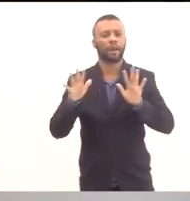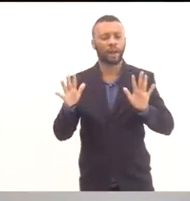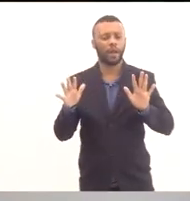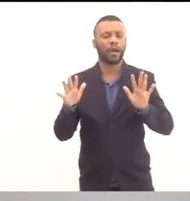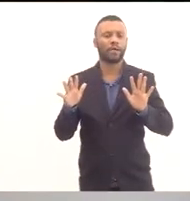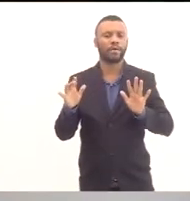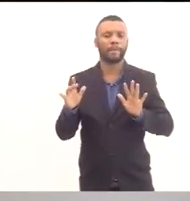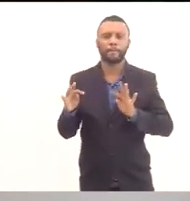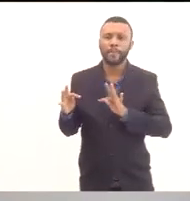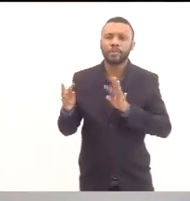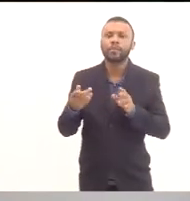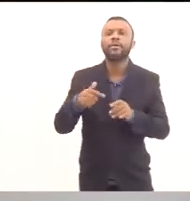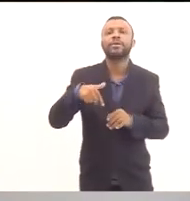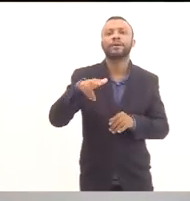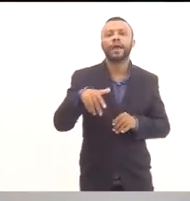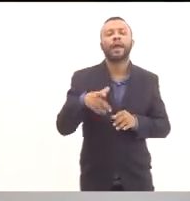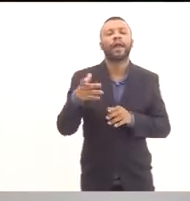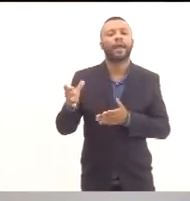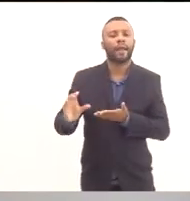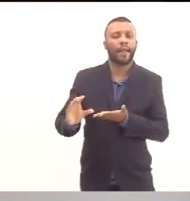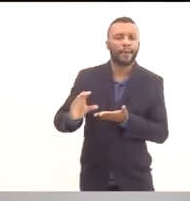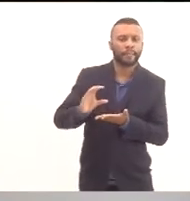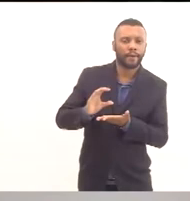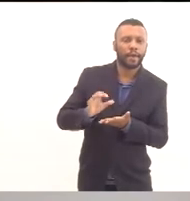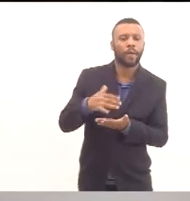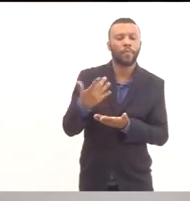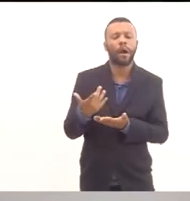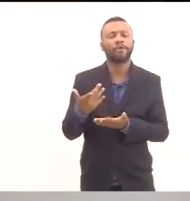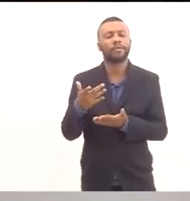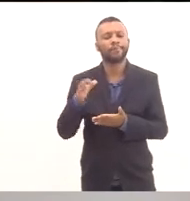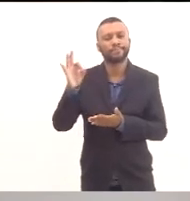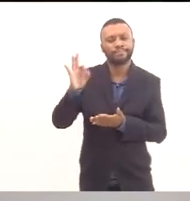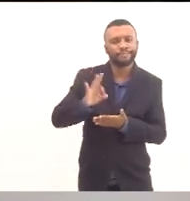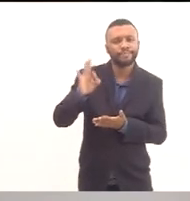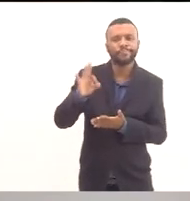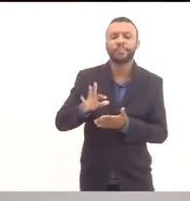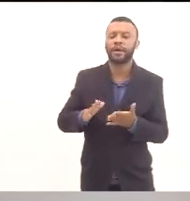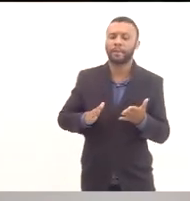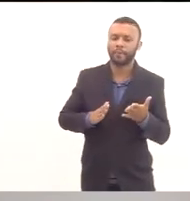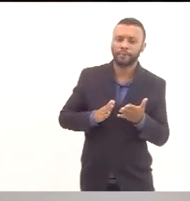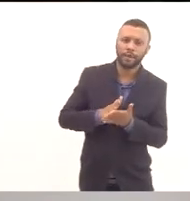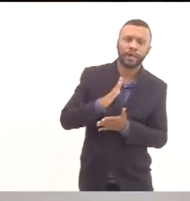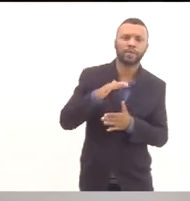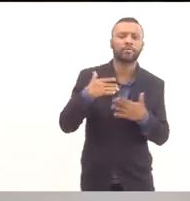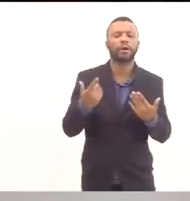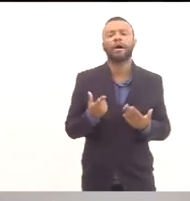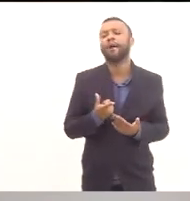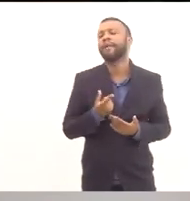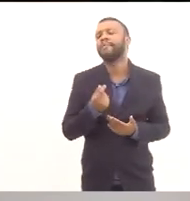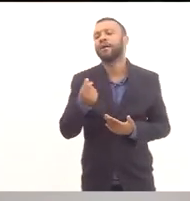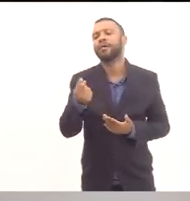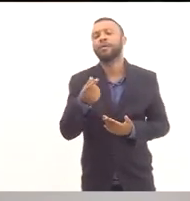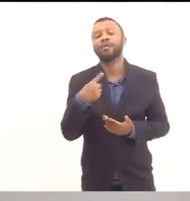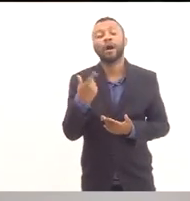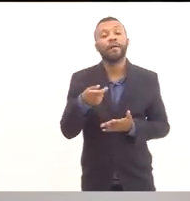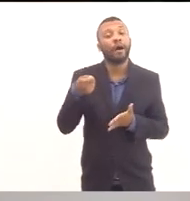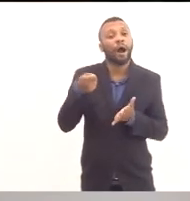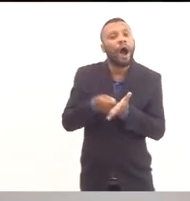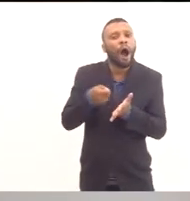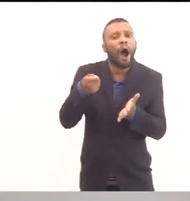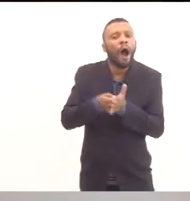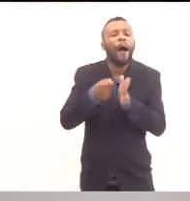é quem recebeu esse recurso e quais foram as operações aprovadas Qual o valor de cada operação então a gente faz muita questão